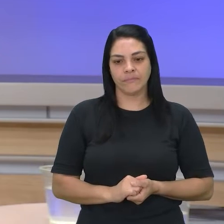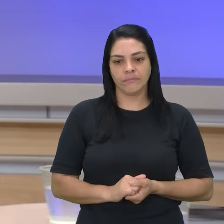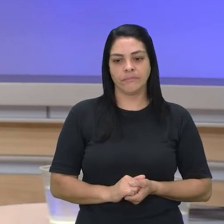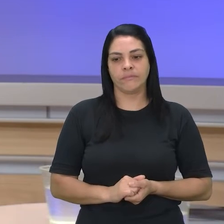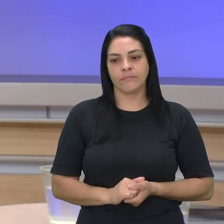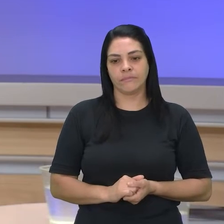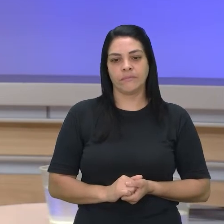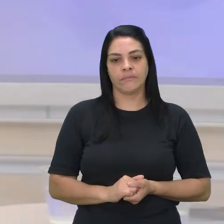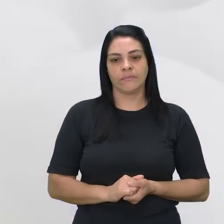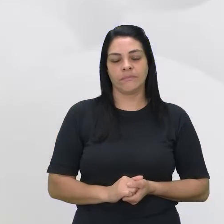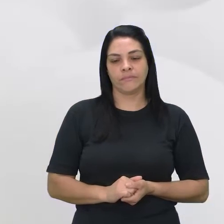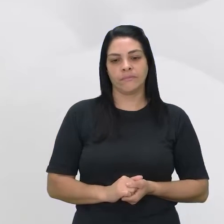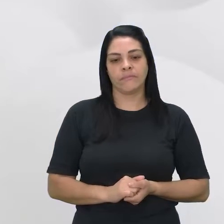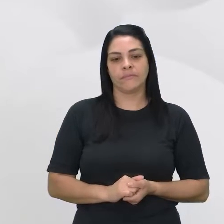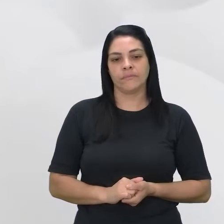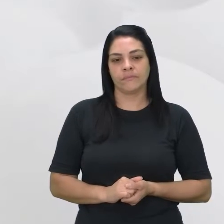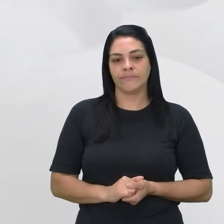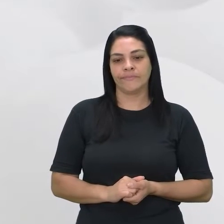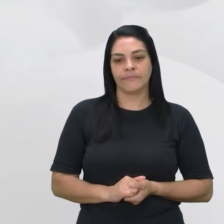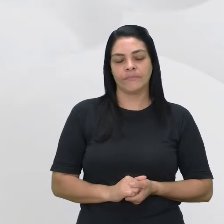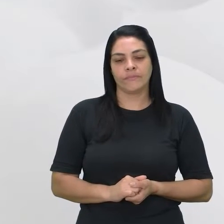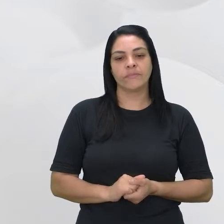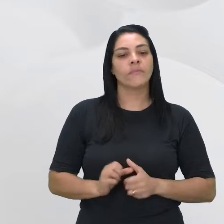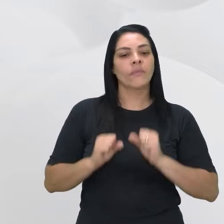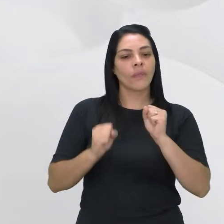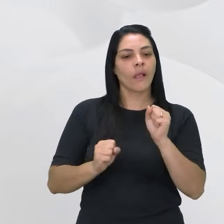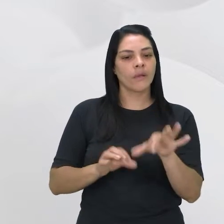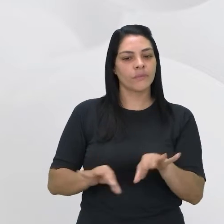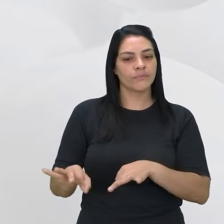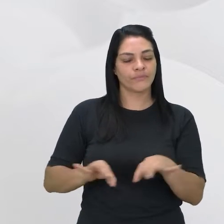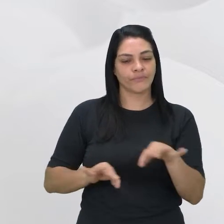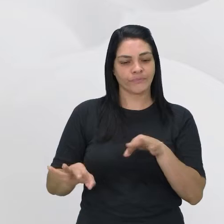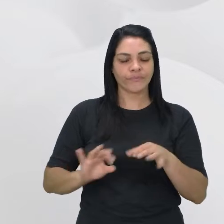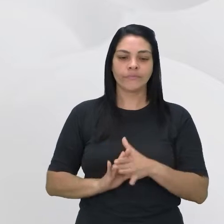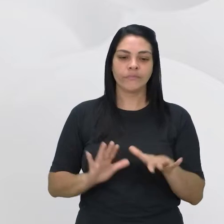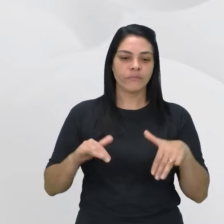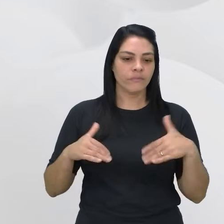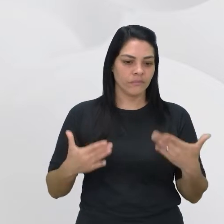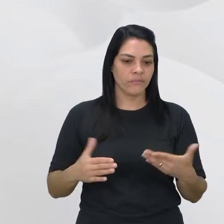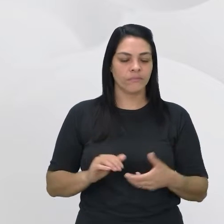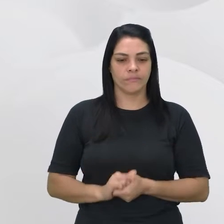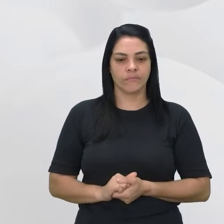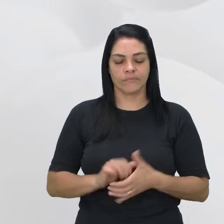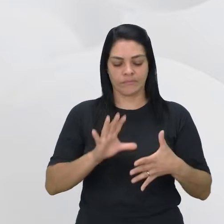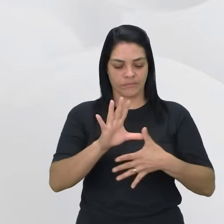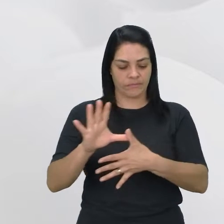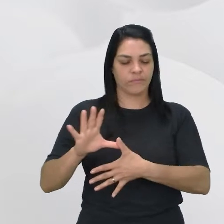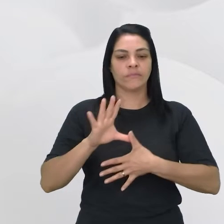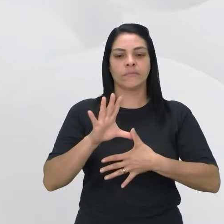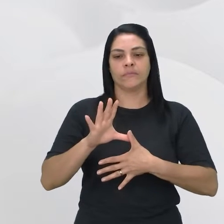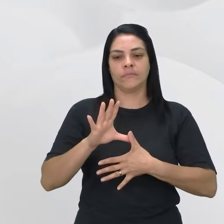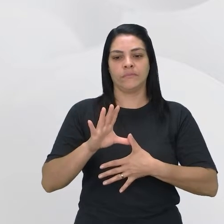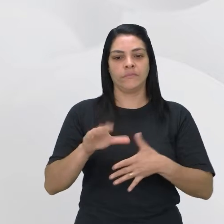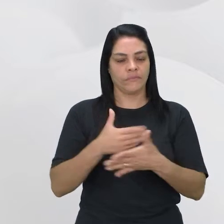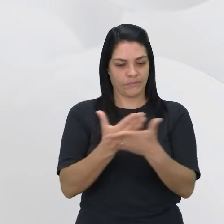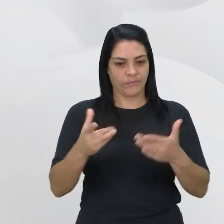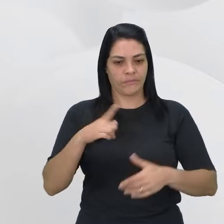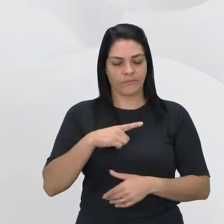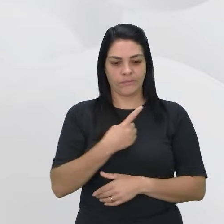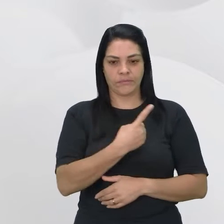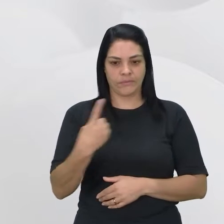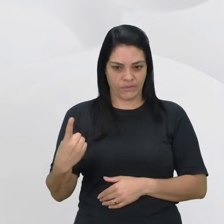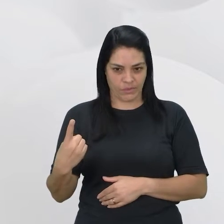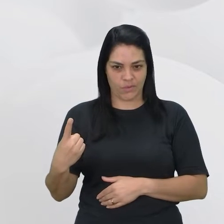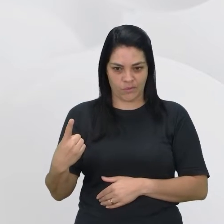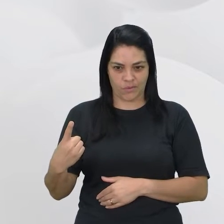Aqui, olha. Pode projetar. Obrigada, Jéssica. Então, aqui nesse mapa, a gente tem os 11 céus onde